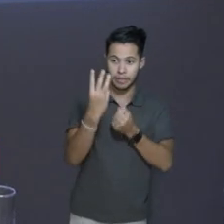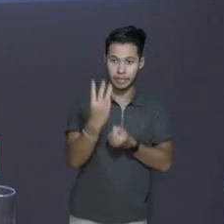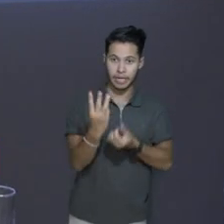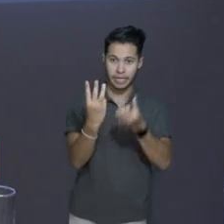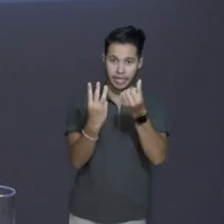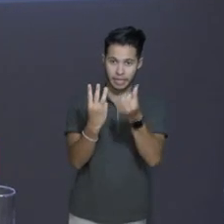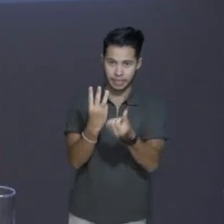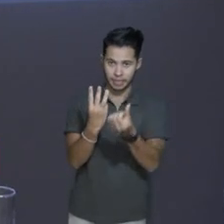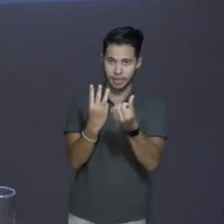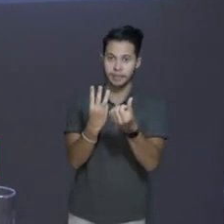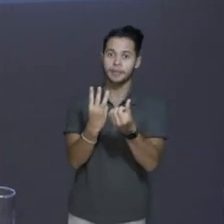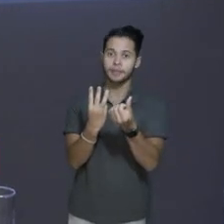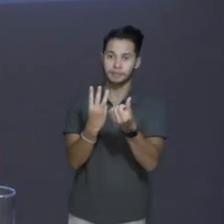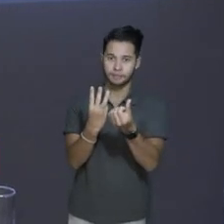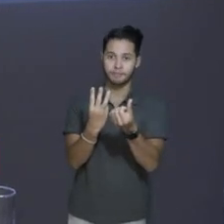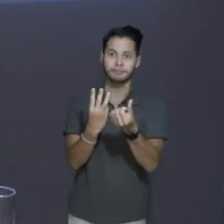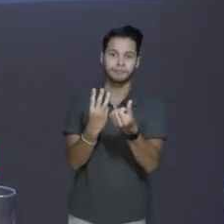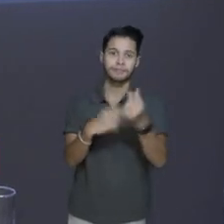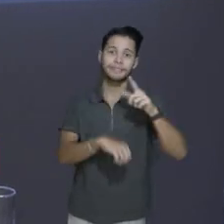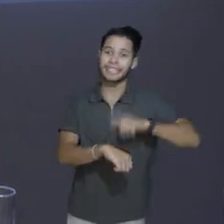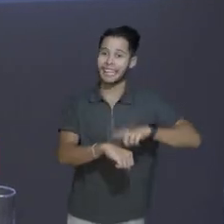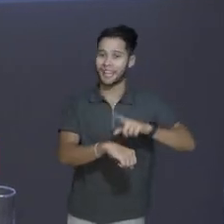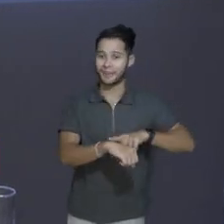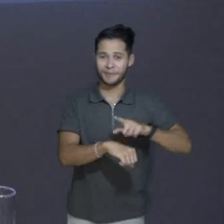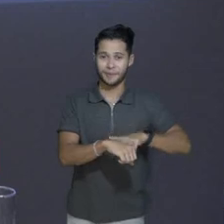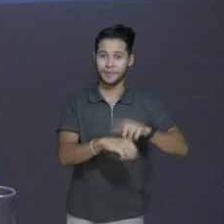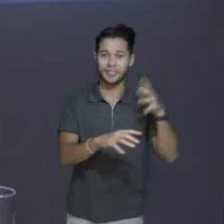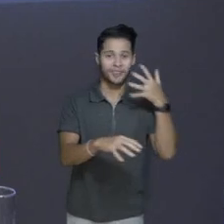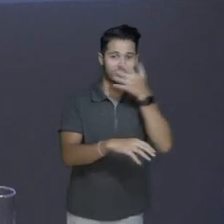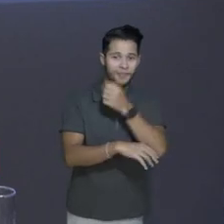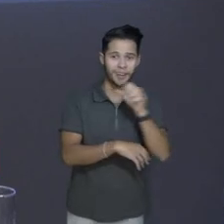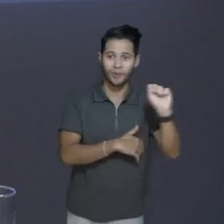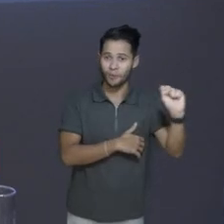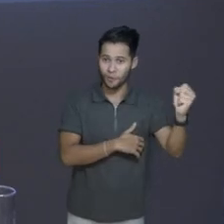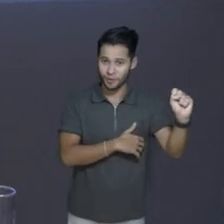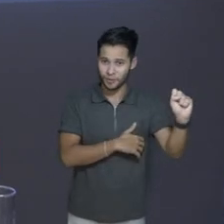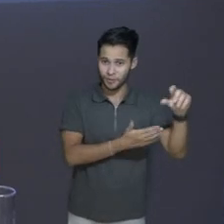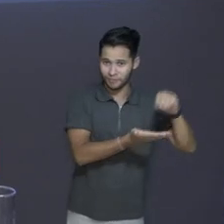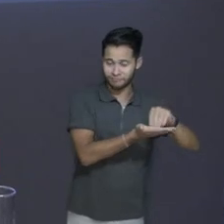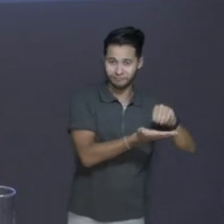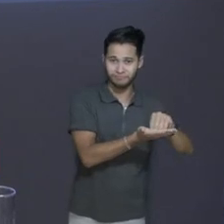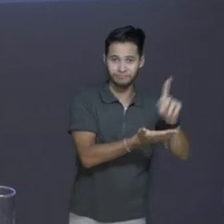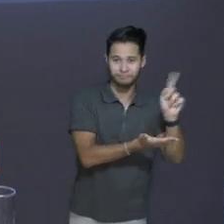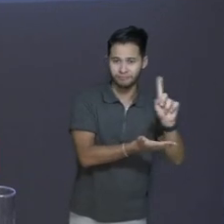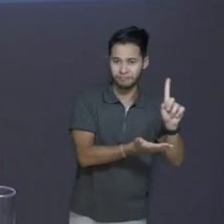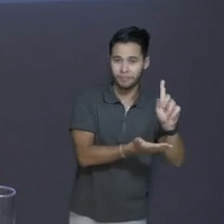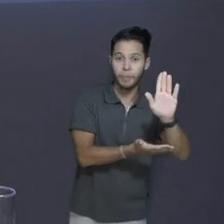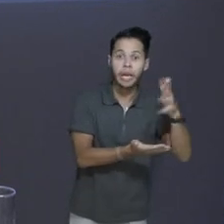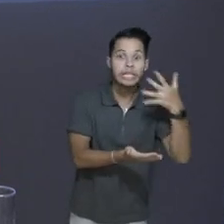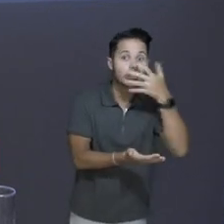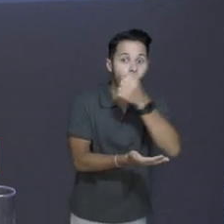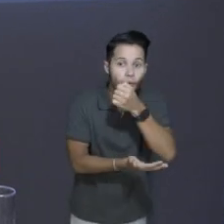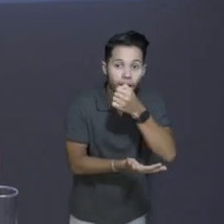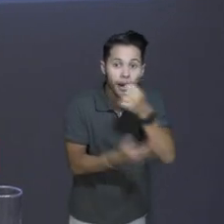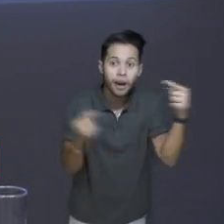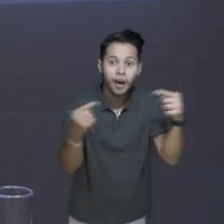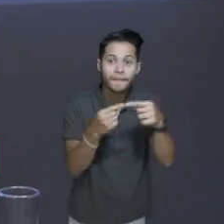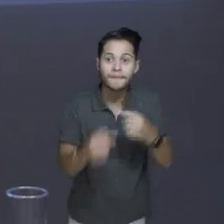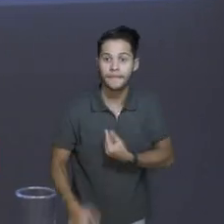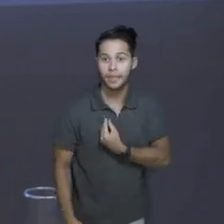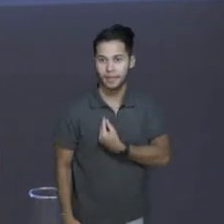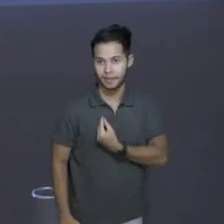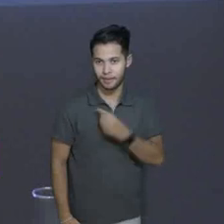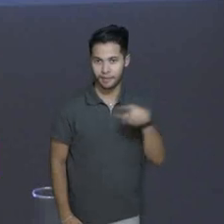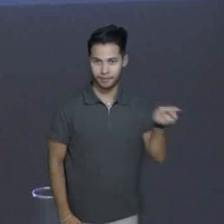36 não deu tempo de salvar oito salvar que eu digo a vida deles